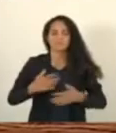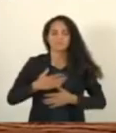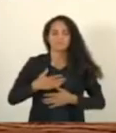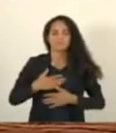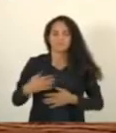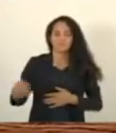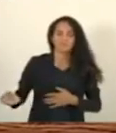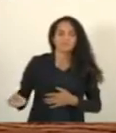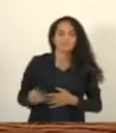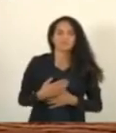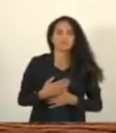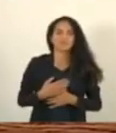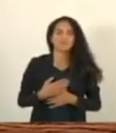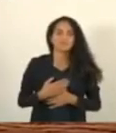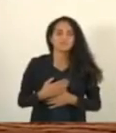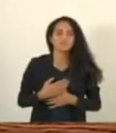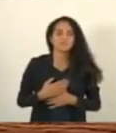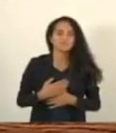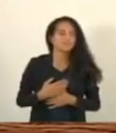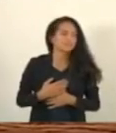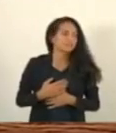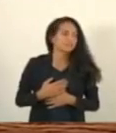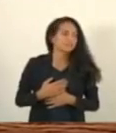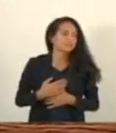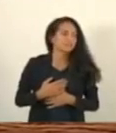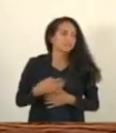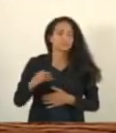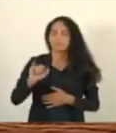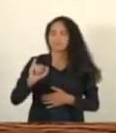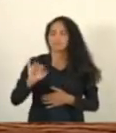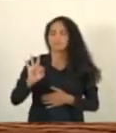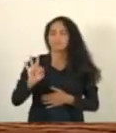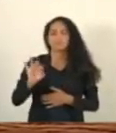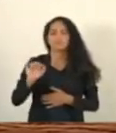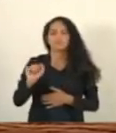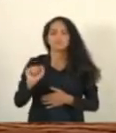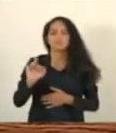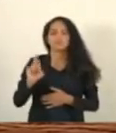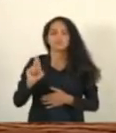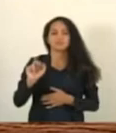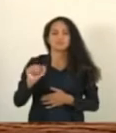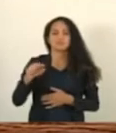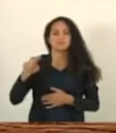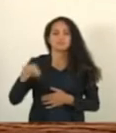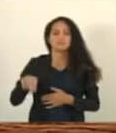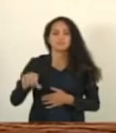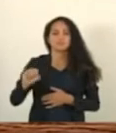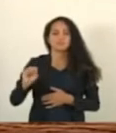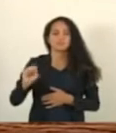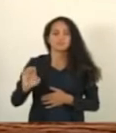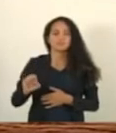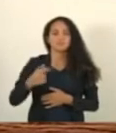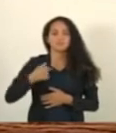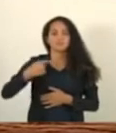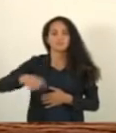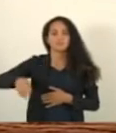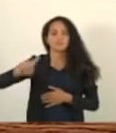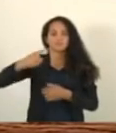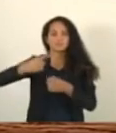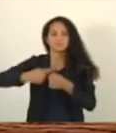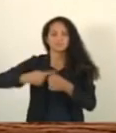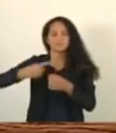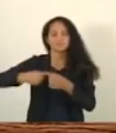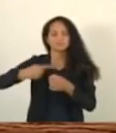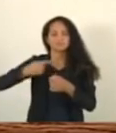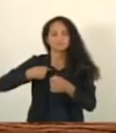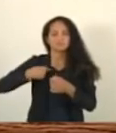novo itaranense. Mais novo itaranense. Fui na semana passada, naquela linda cidade, receber o título